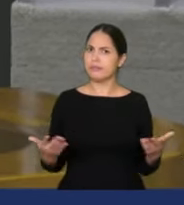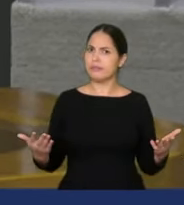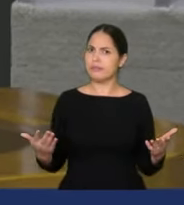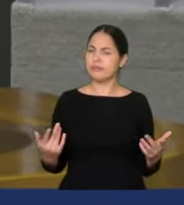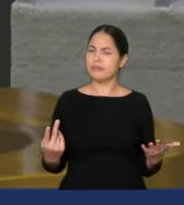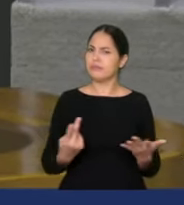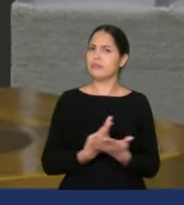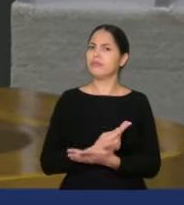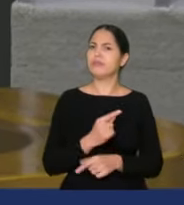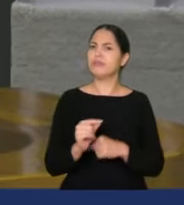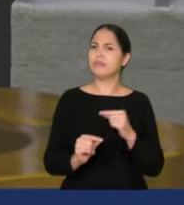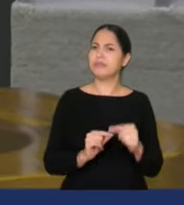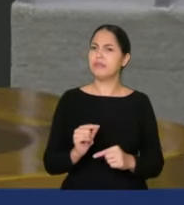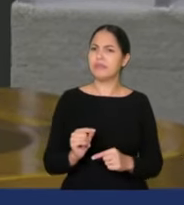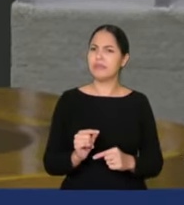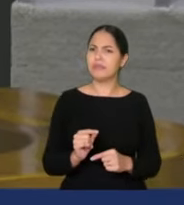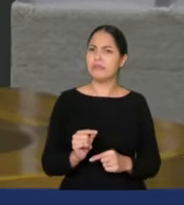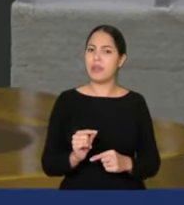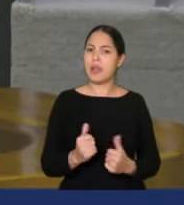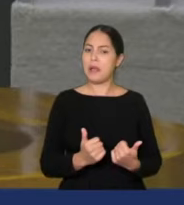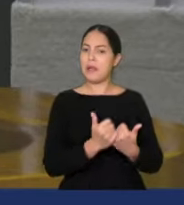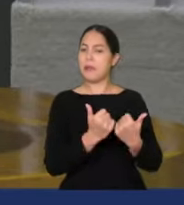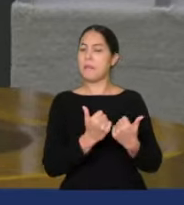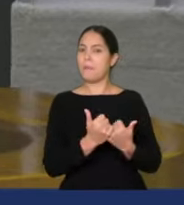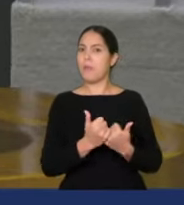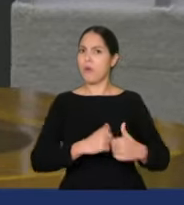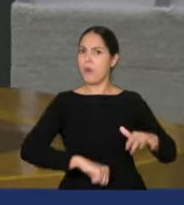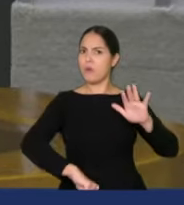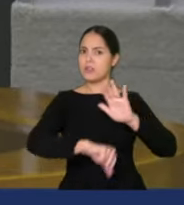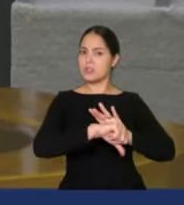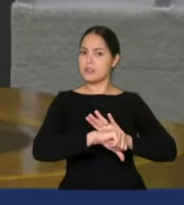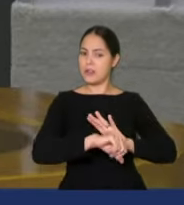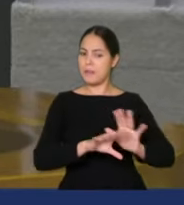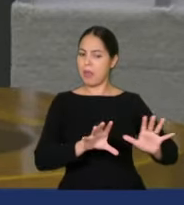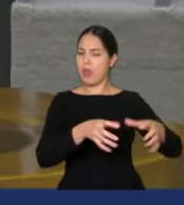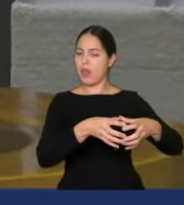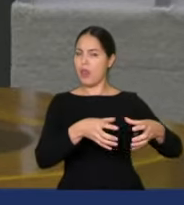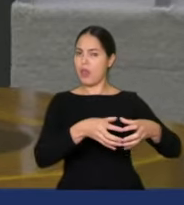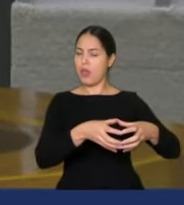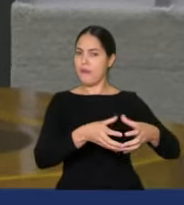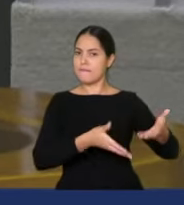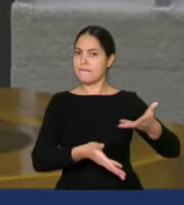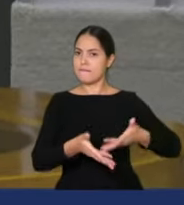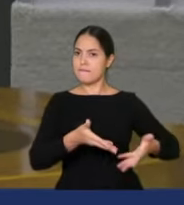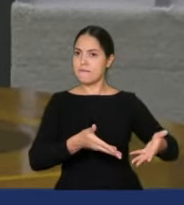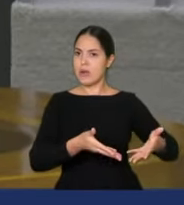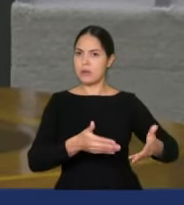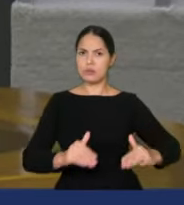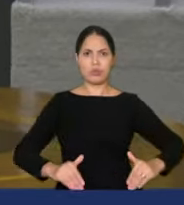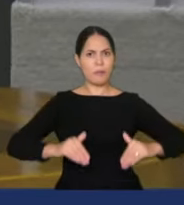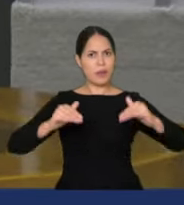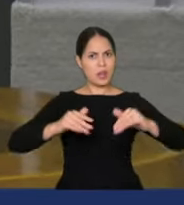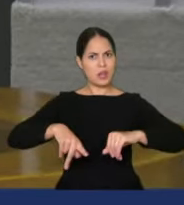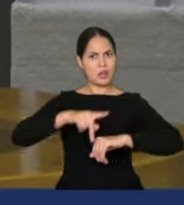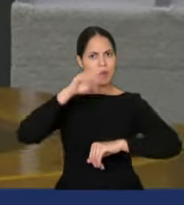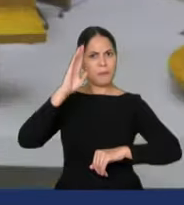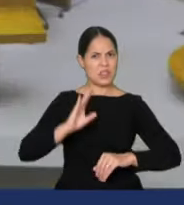maneira atravessada para esses criminosos que estão vendendo a soberania nacional.